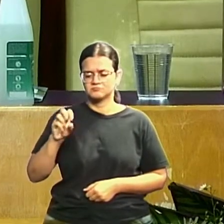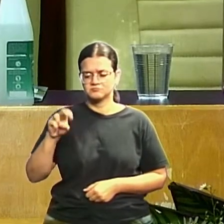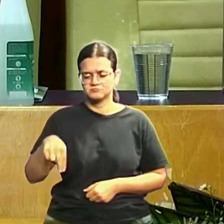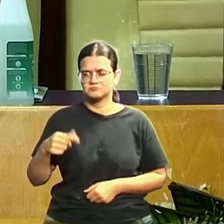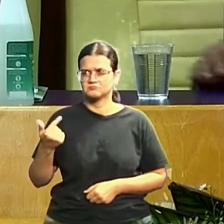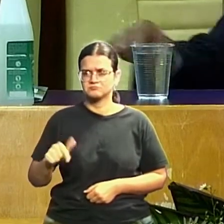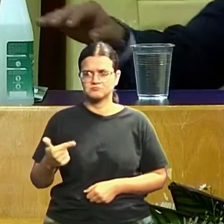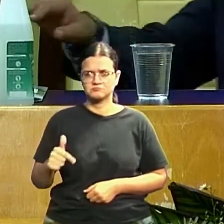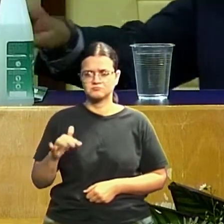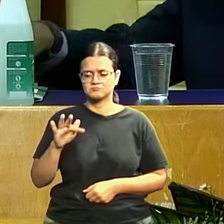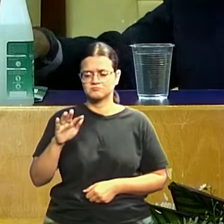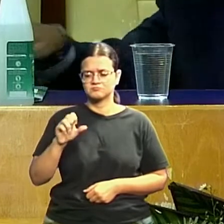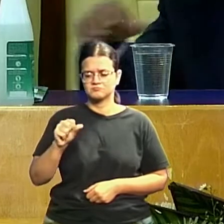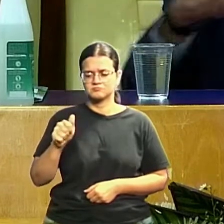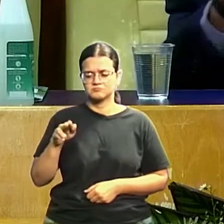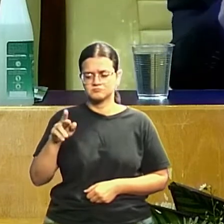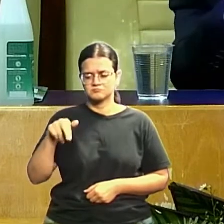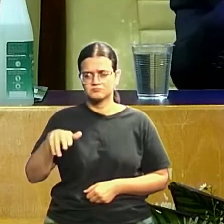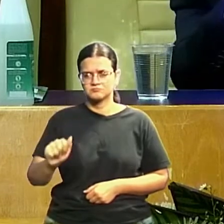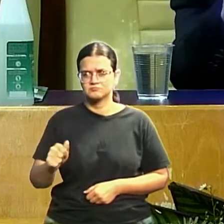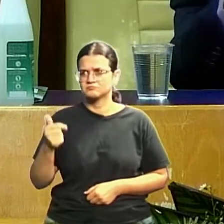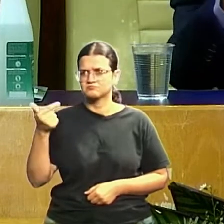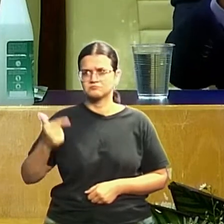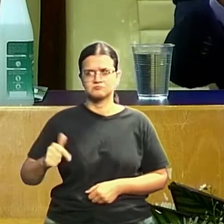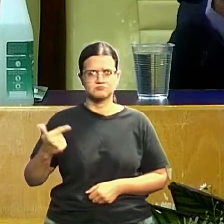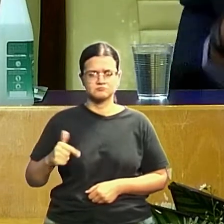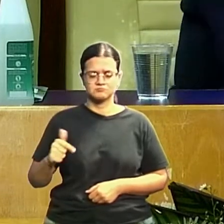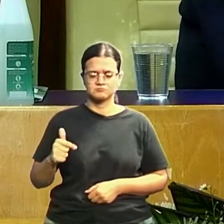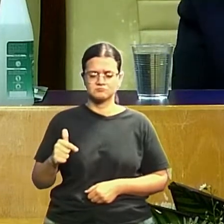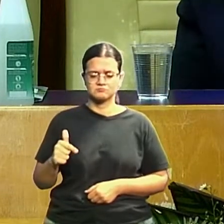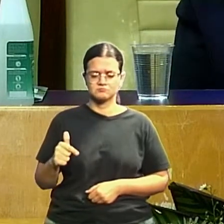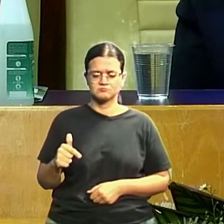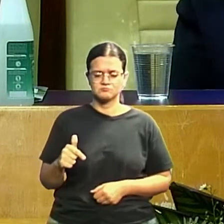Reis, ausente. Sabina Gacês, ausente.